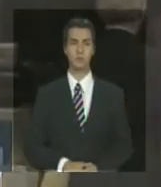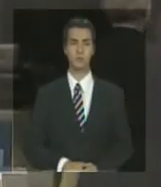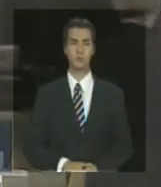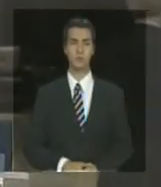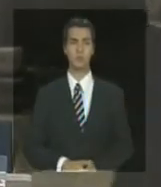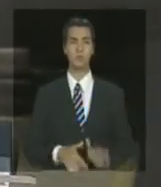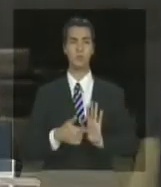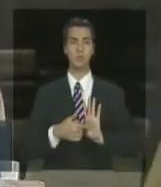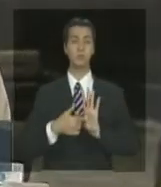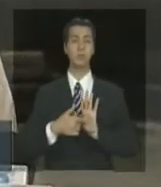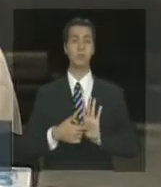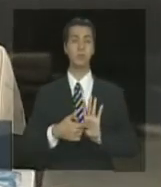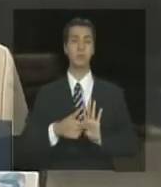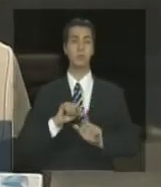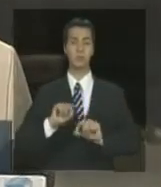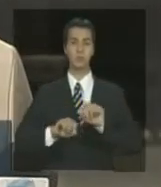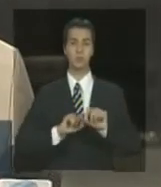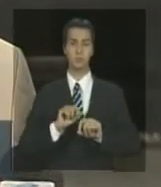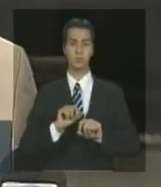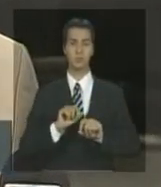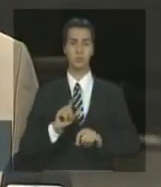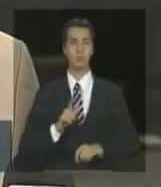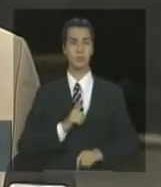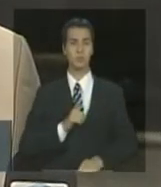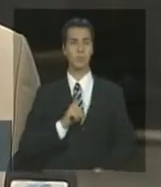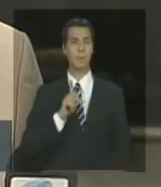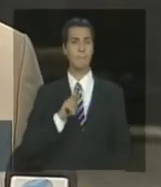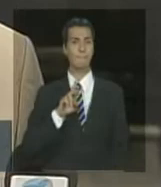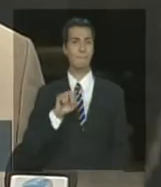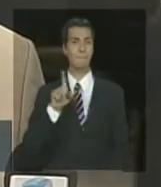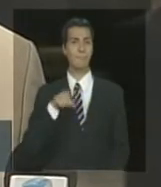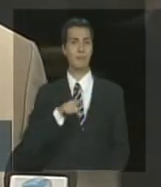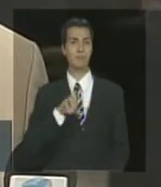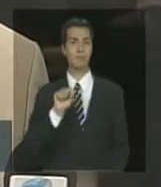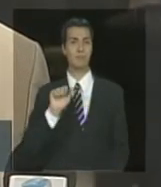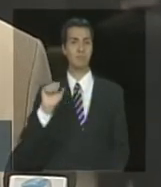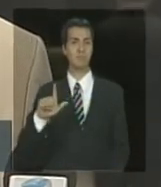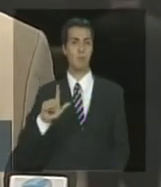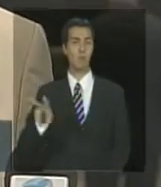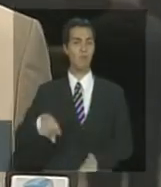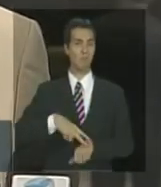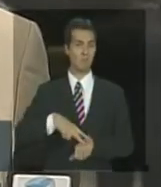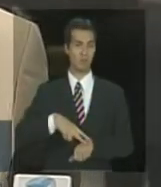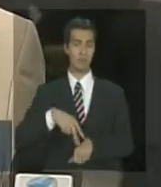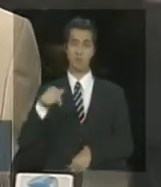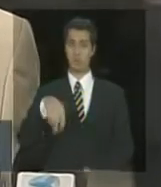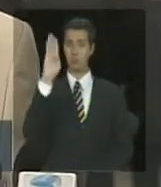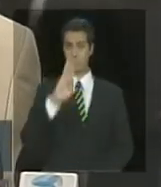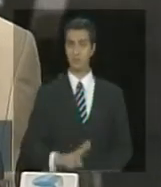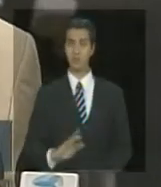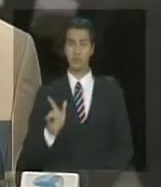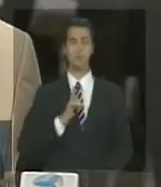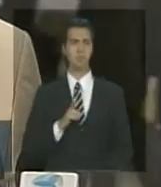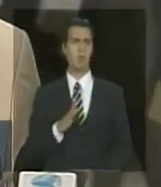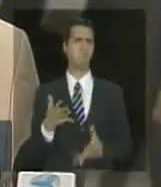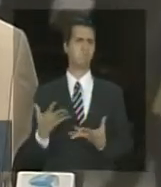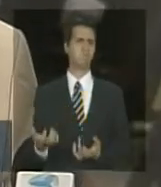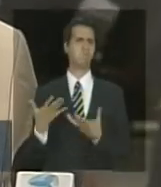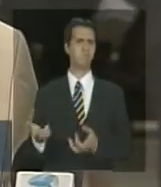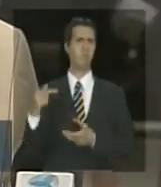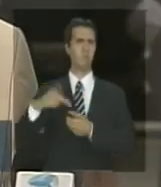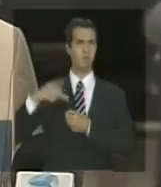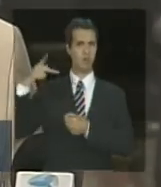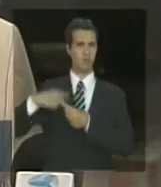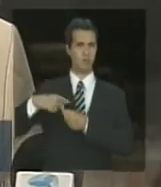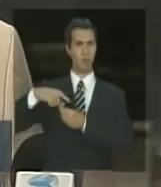expressão de um pré-sal verde. O Brasil tem, além do pré-sal, que significa bilhões de barris de